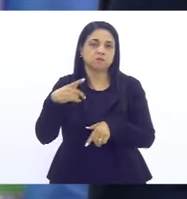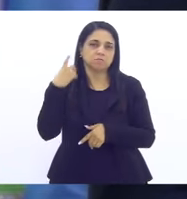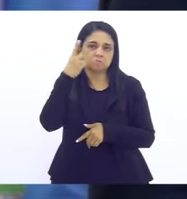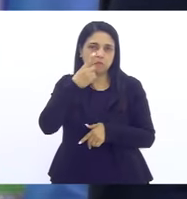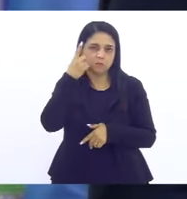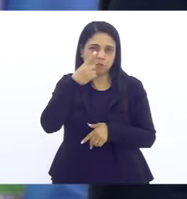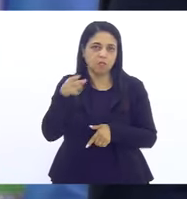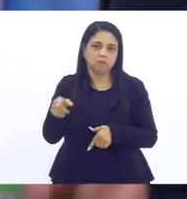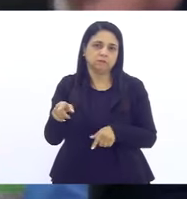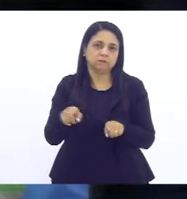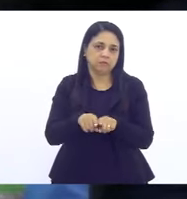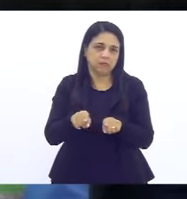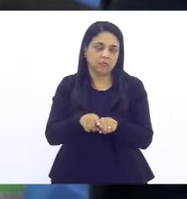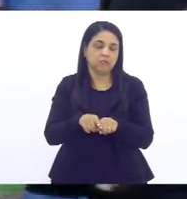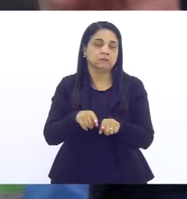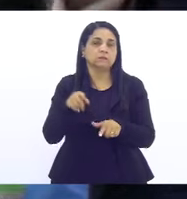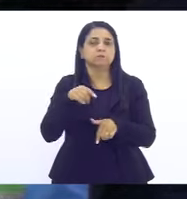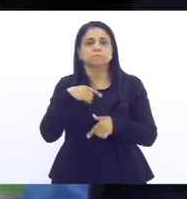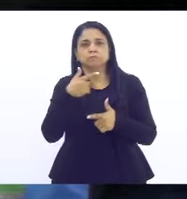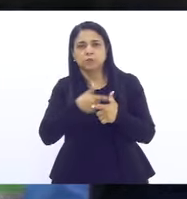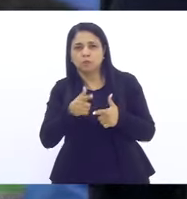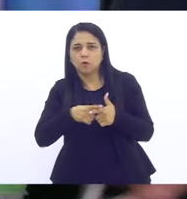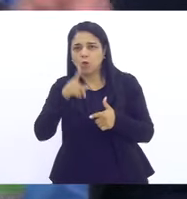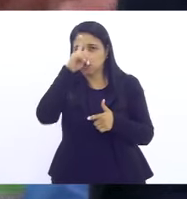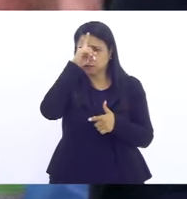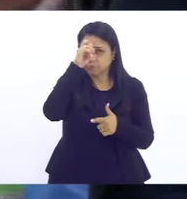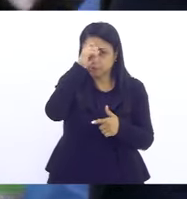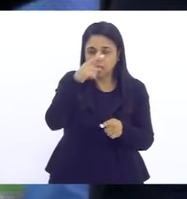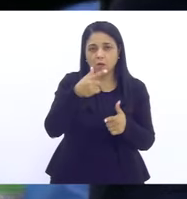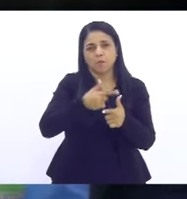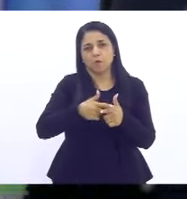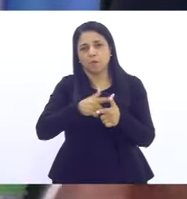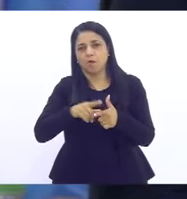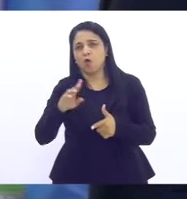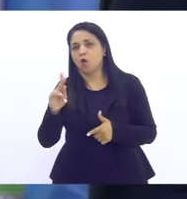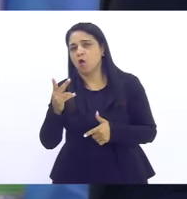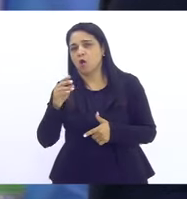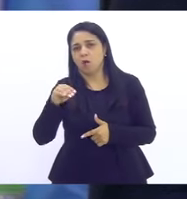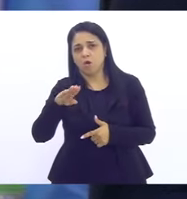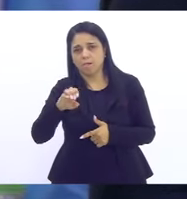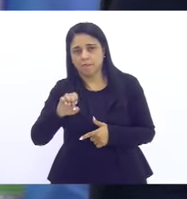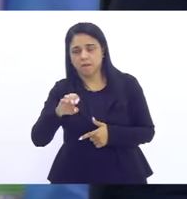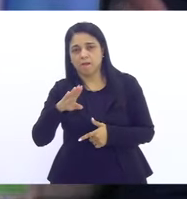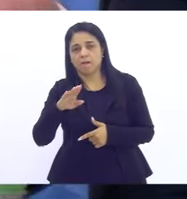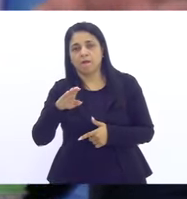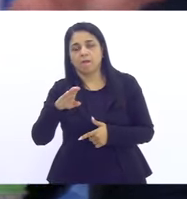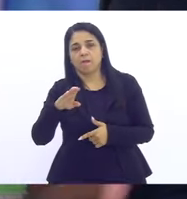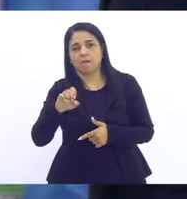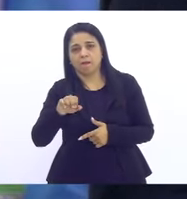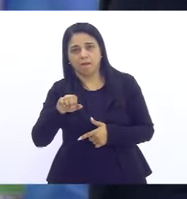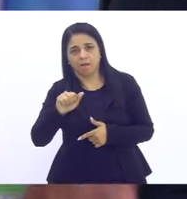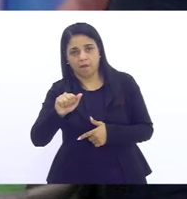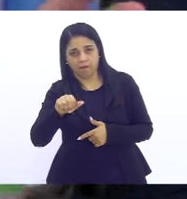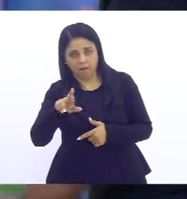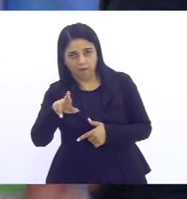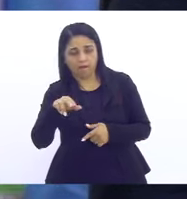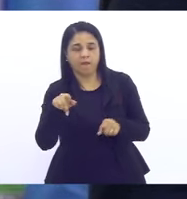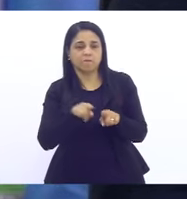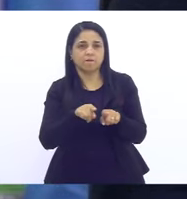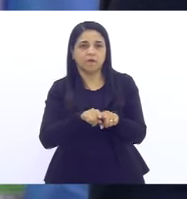ponta. Problemas com hospitais, problemas com home care, problemas em todos os segmentos que nós também absorvemos,